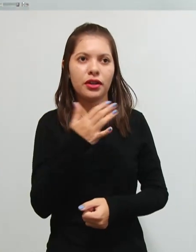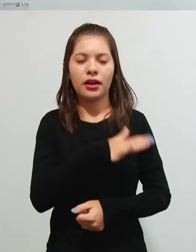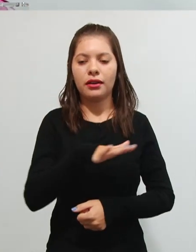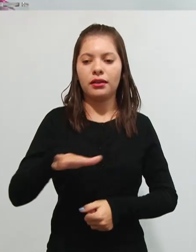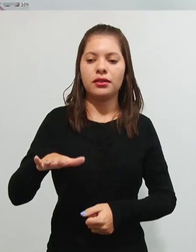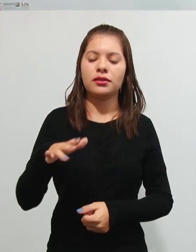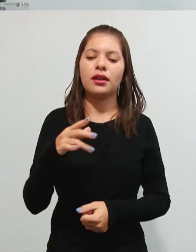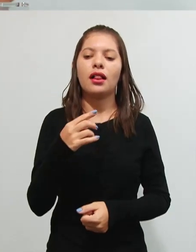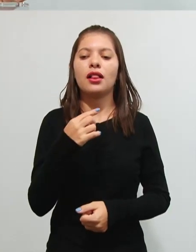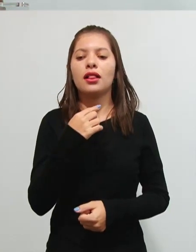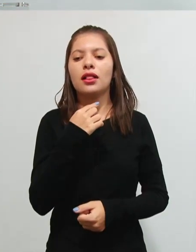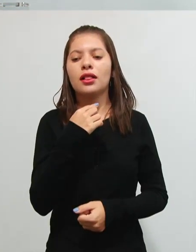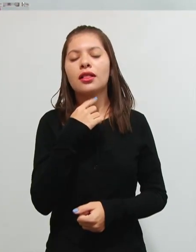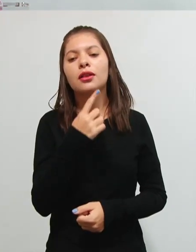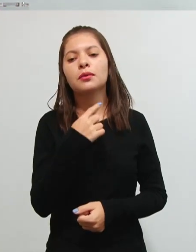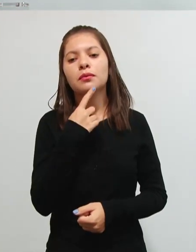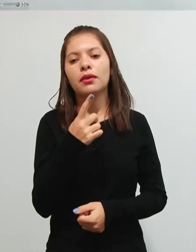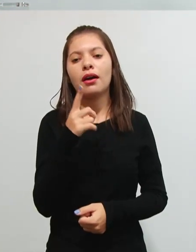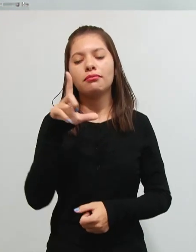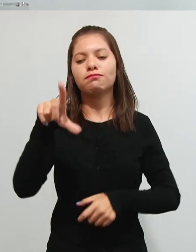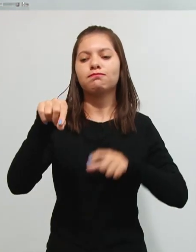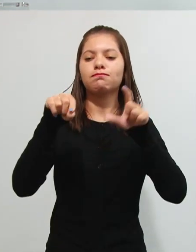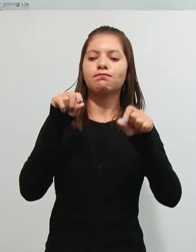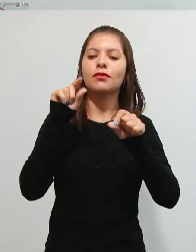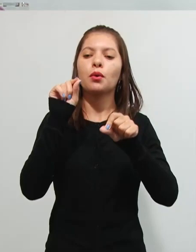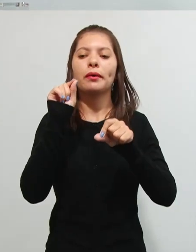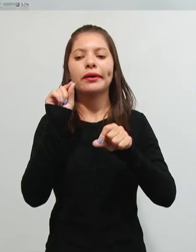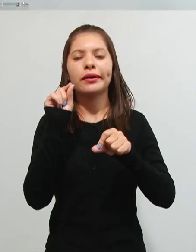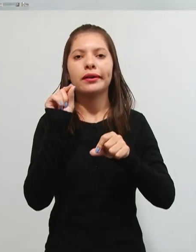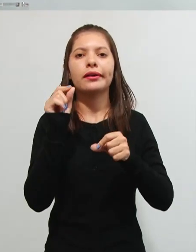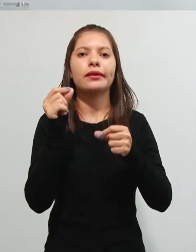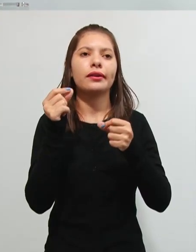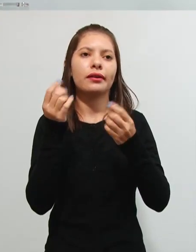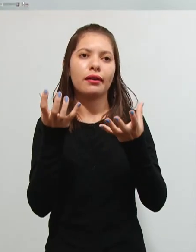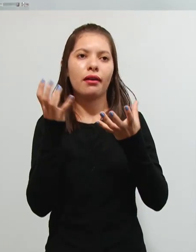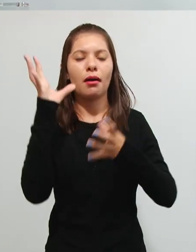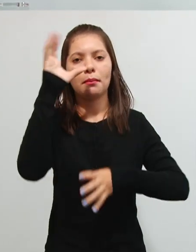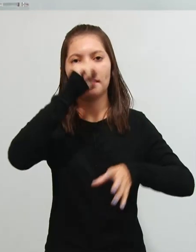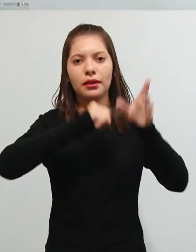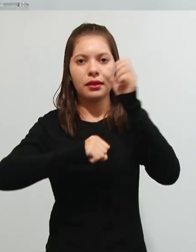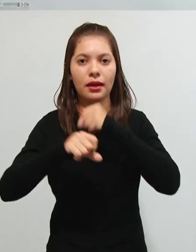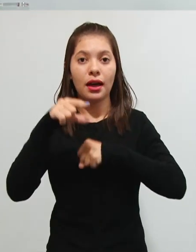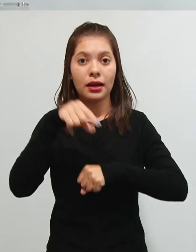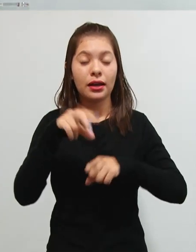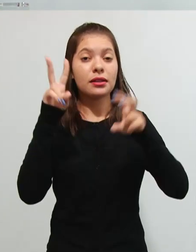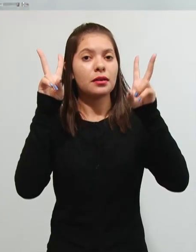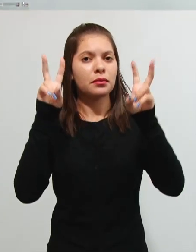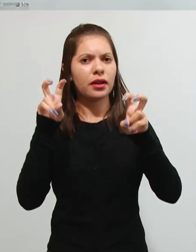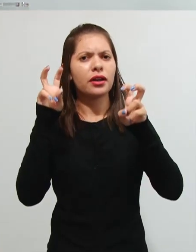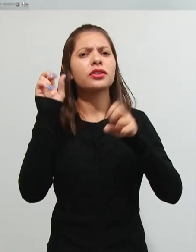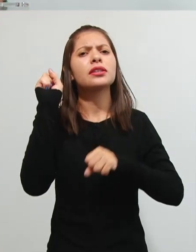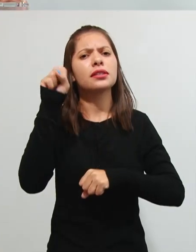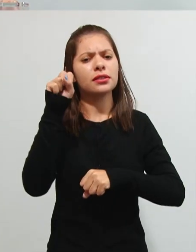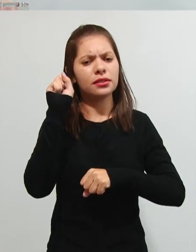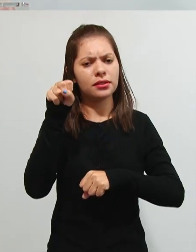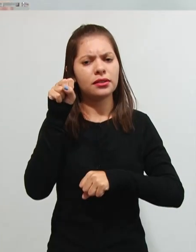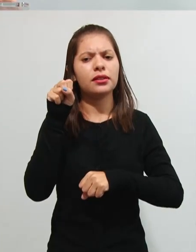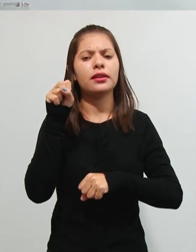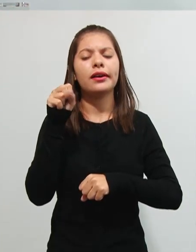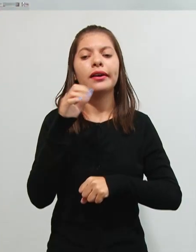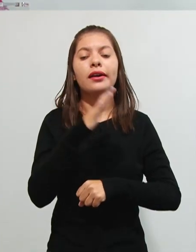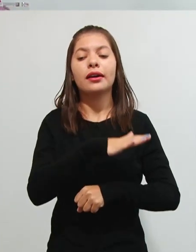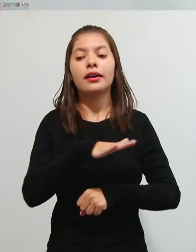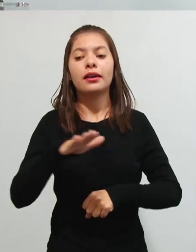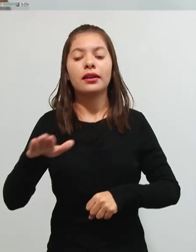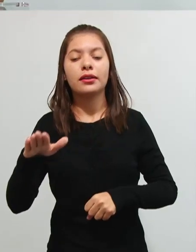condição de decidir o que ela quer aprender, aqui essa abordagem ela diz que sim, não necessariamente que